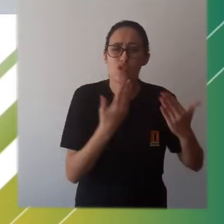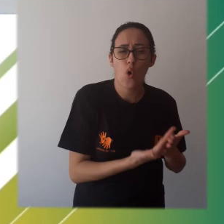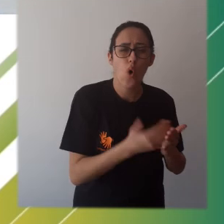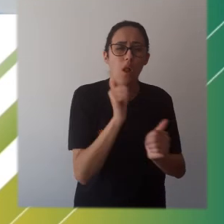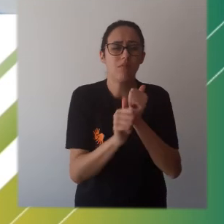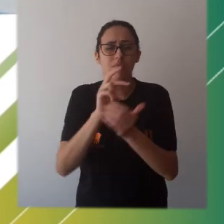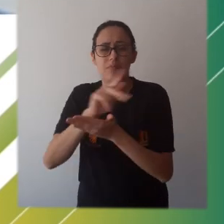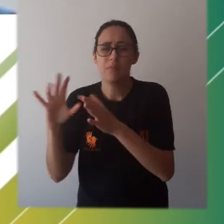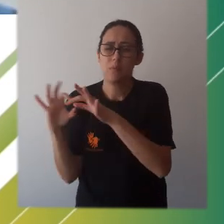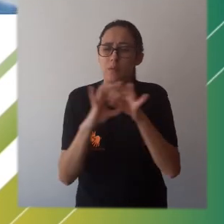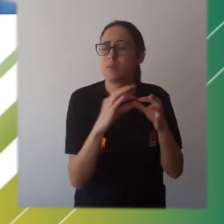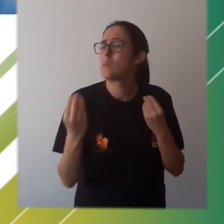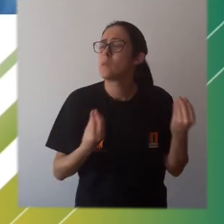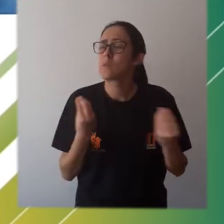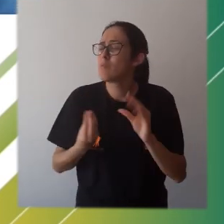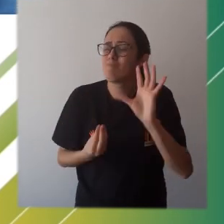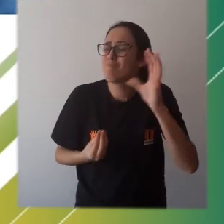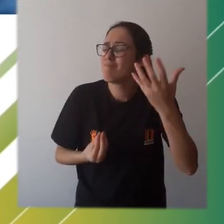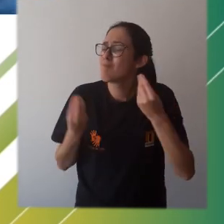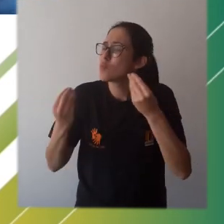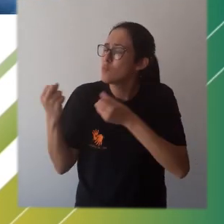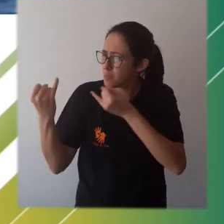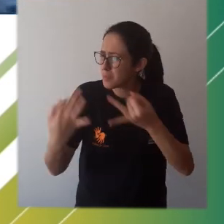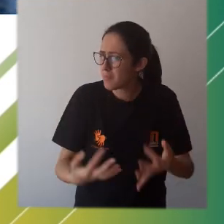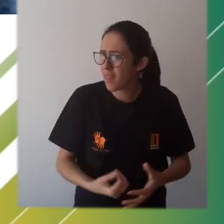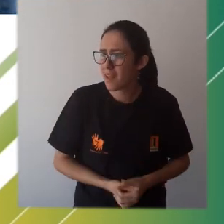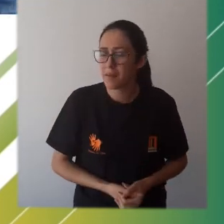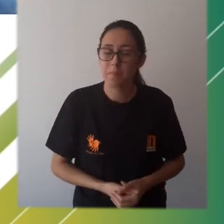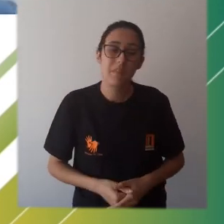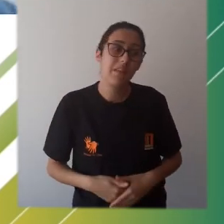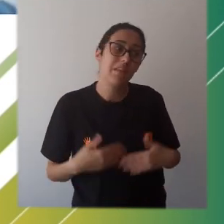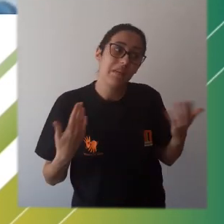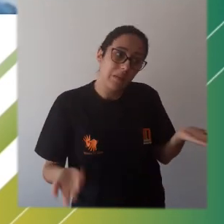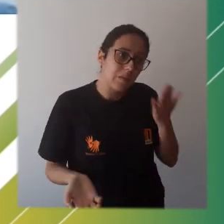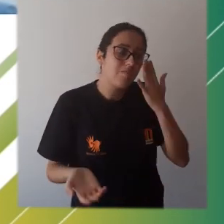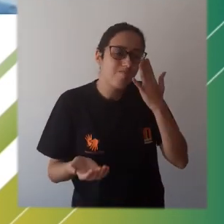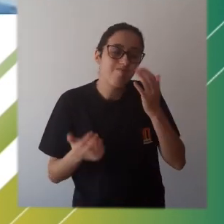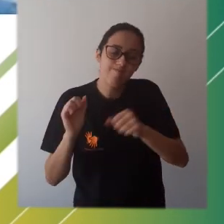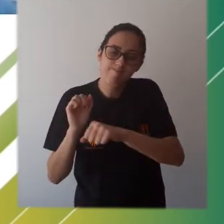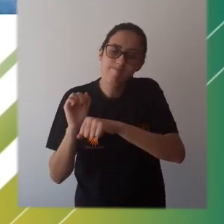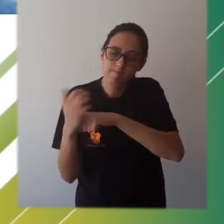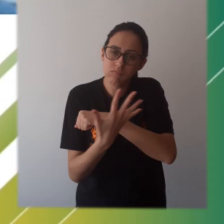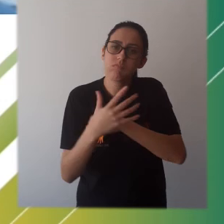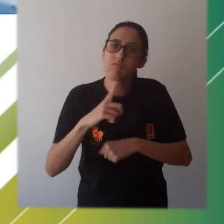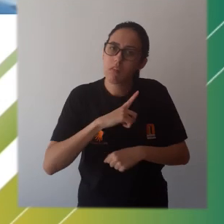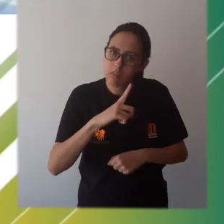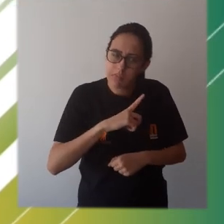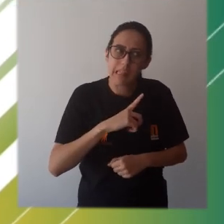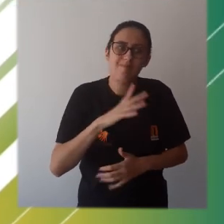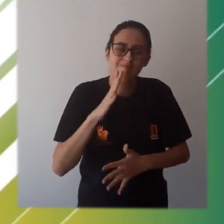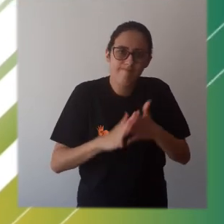os jogos escolares e também o Parajaps. Queria que você contasse um pouquinho como é que fica essa situação. Olha, realmente o impacto foi muito